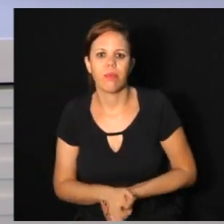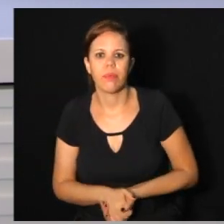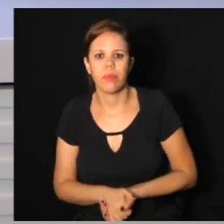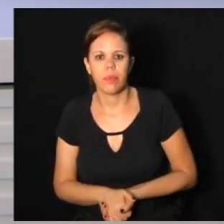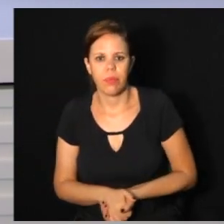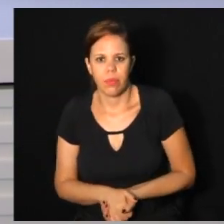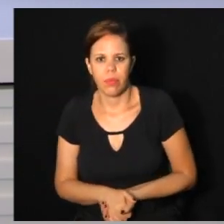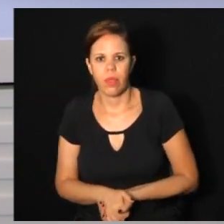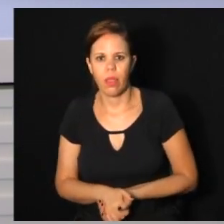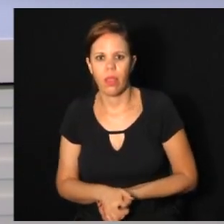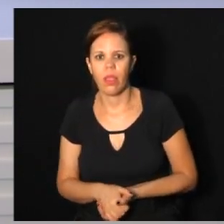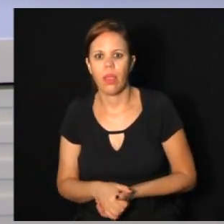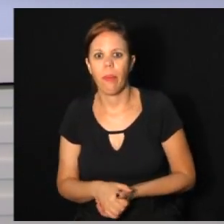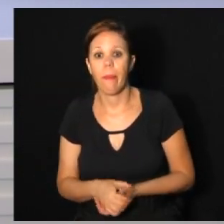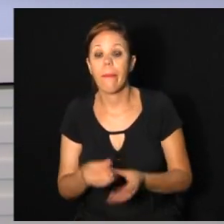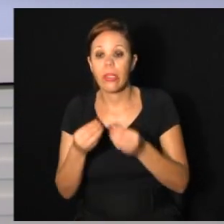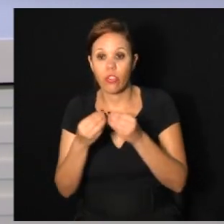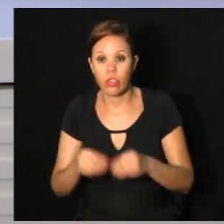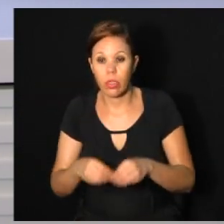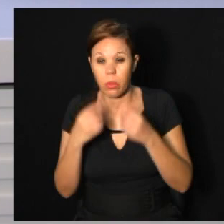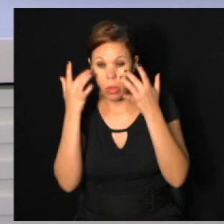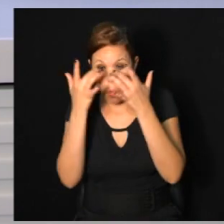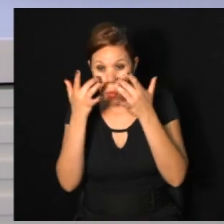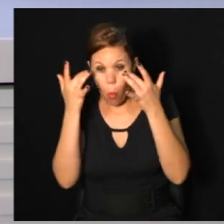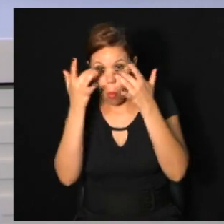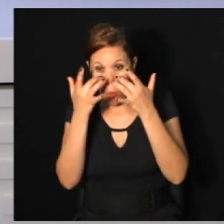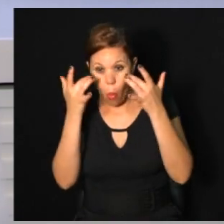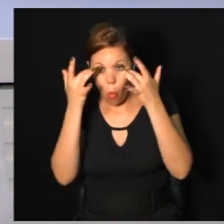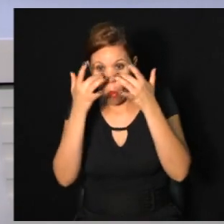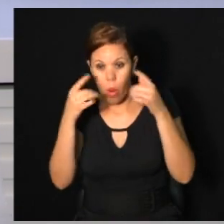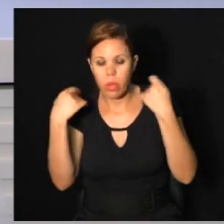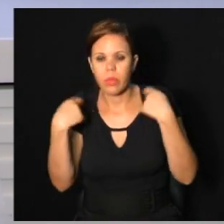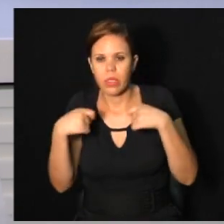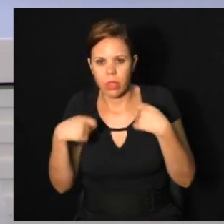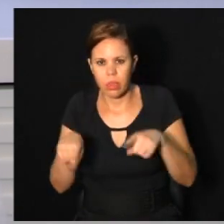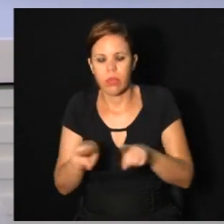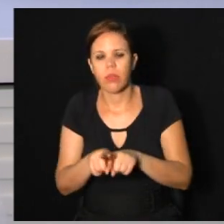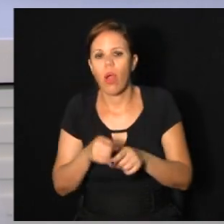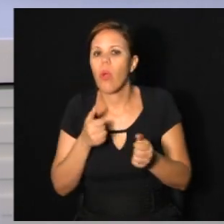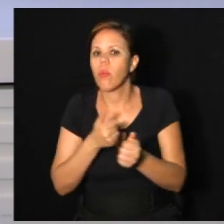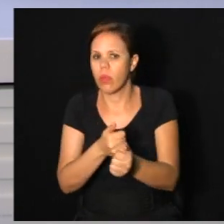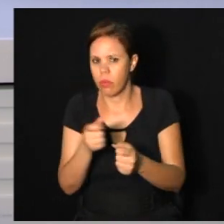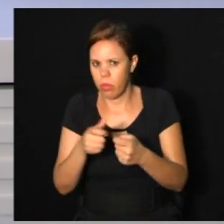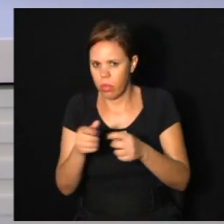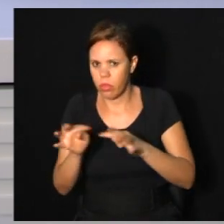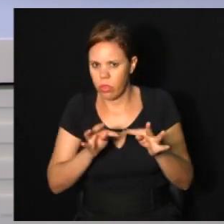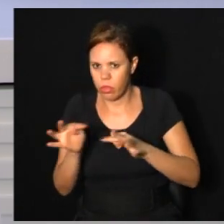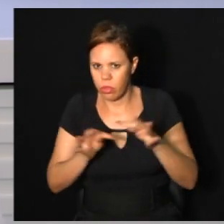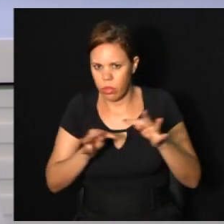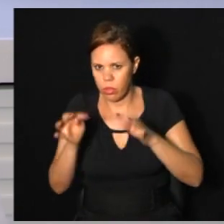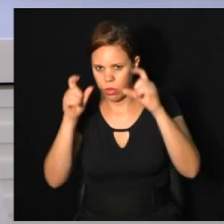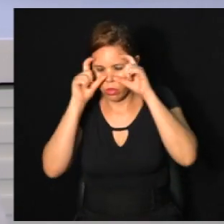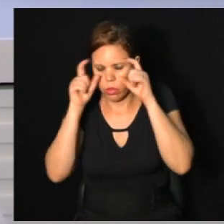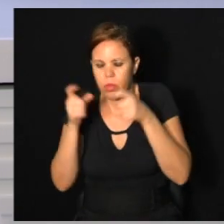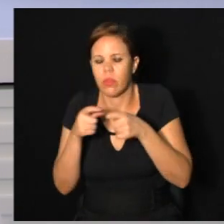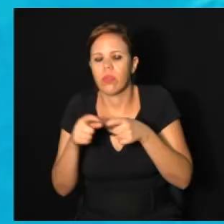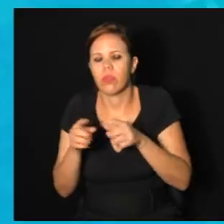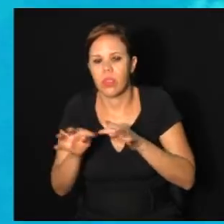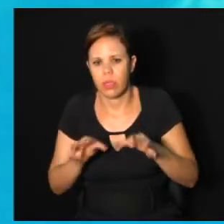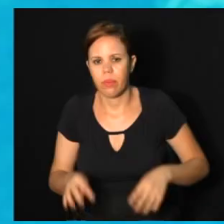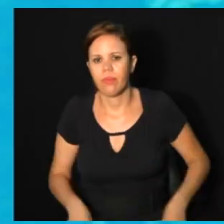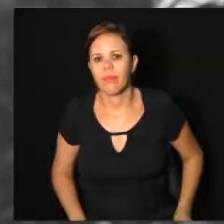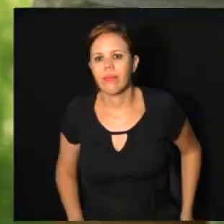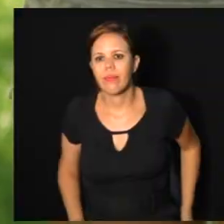herpes oftálmico, que acomete o nervo do olho. Então precisa de um acompanhamento médico, um acompanhamento oftalmológico para tratar.